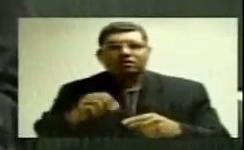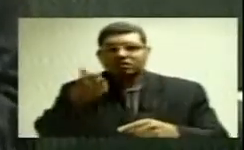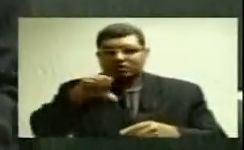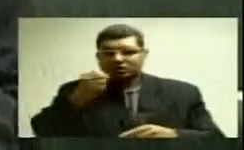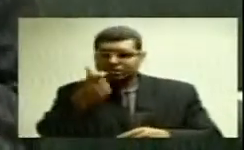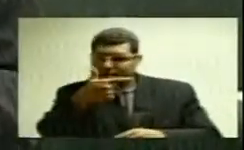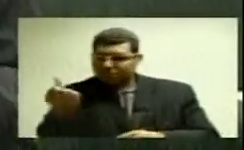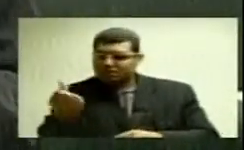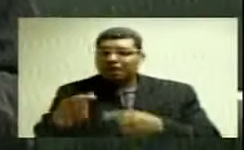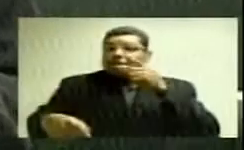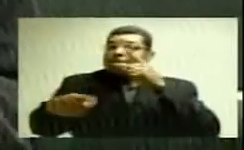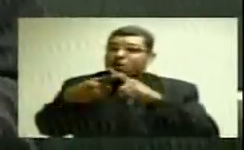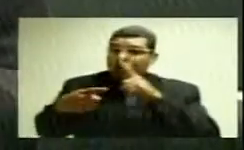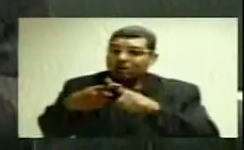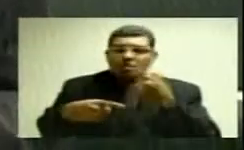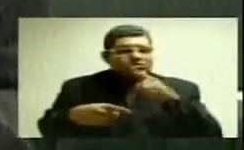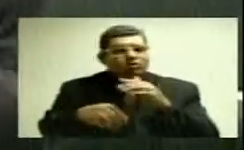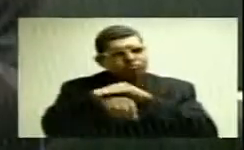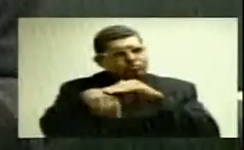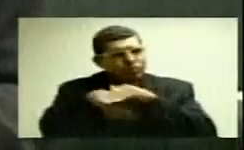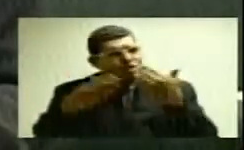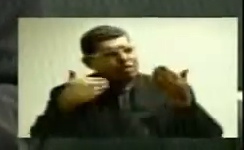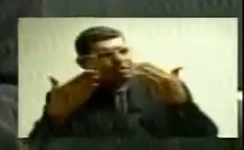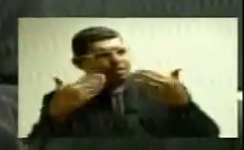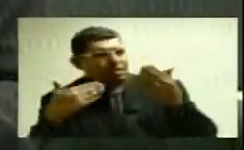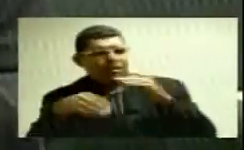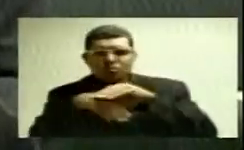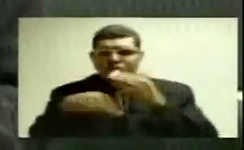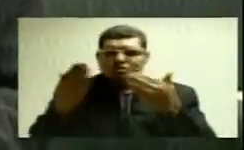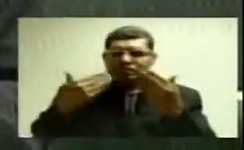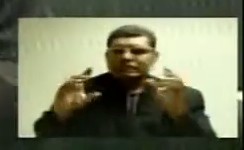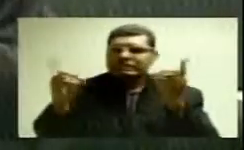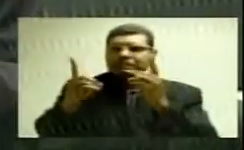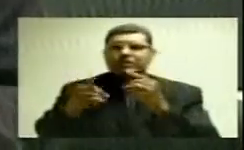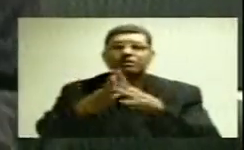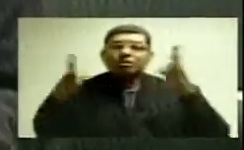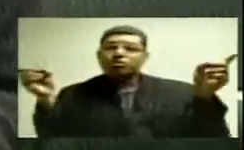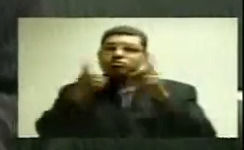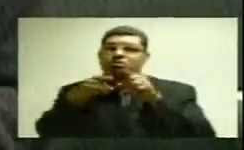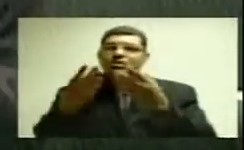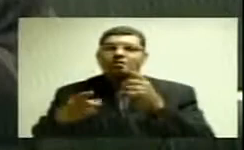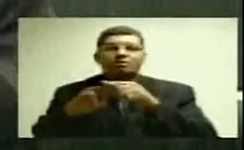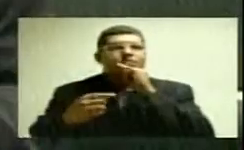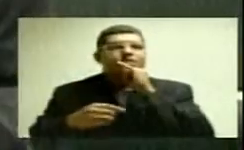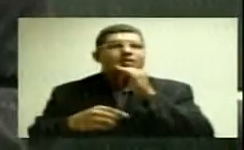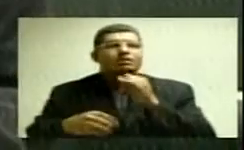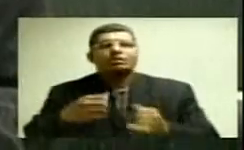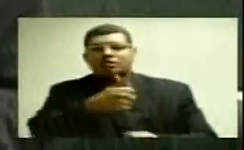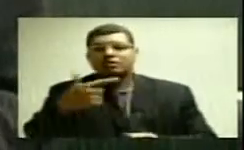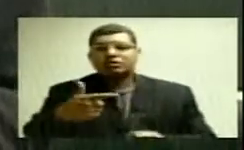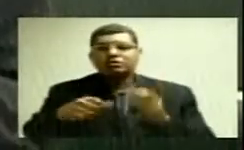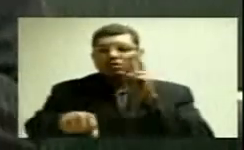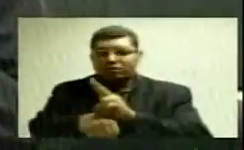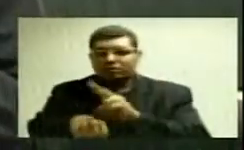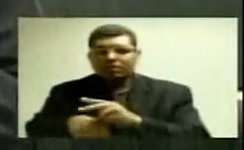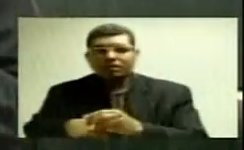26, por que não conversam entre si e promovem um aumento menor, por exemplo, para 21